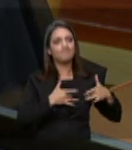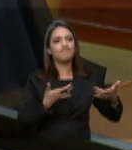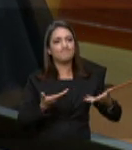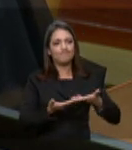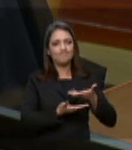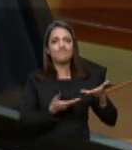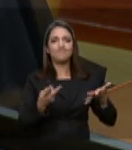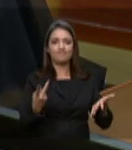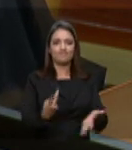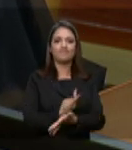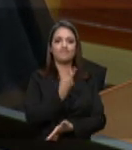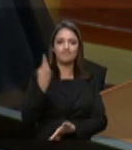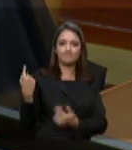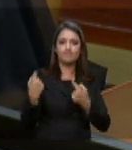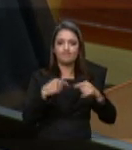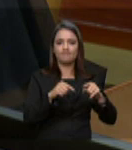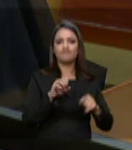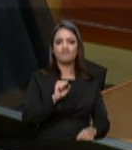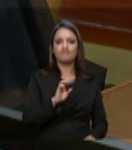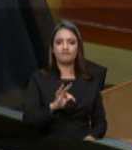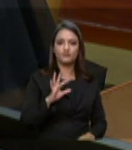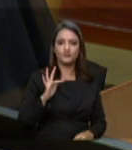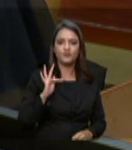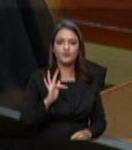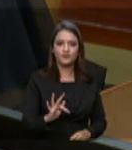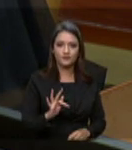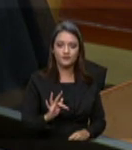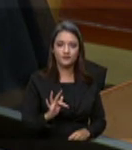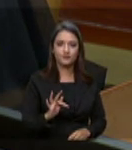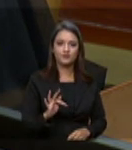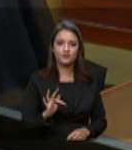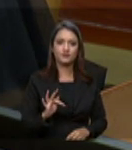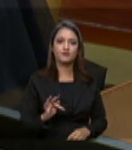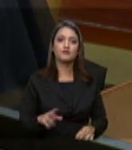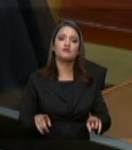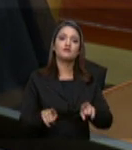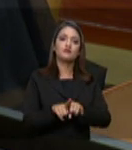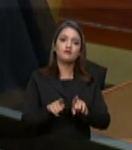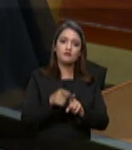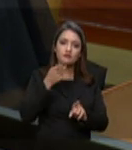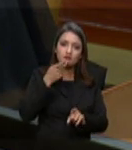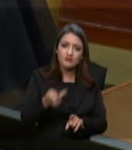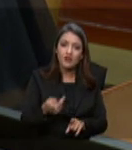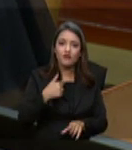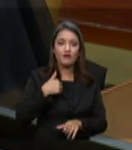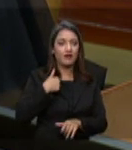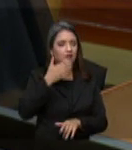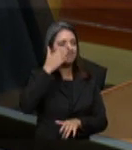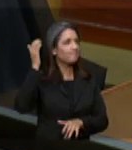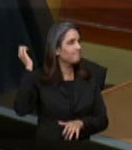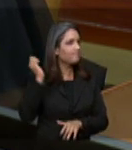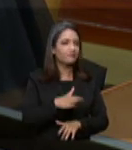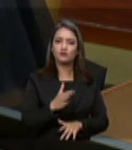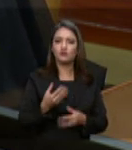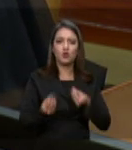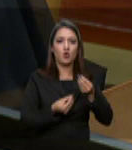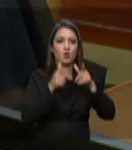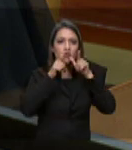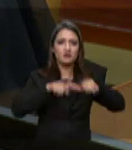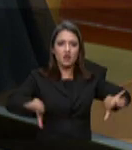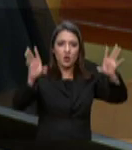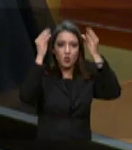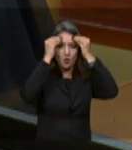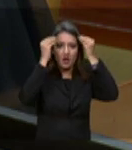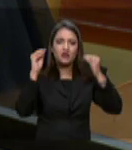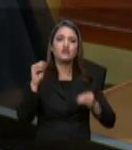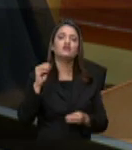das aleivosias lançadas contra a peste da instituição bem Como registrar o meu repúdio à lamentável linguagem